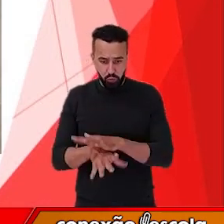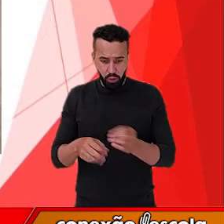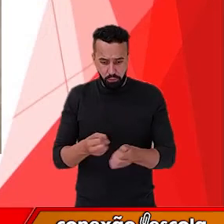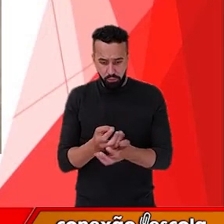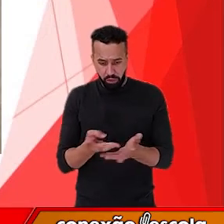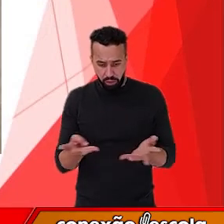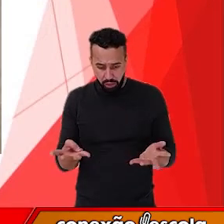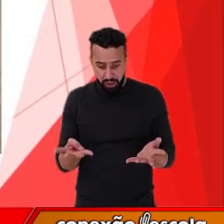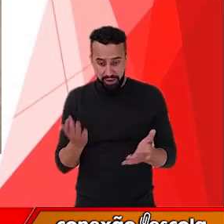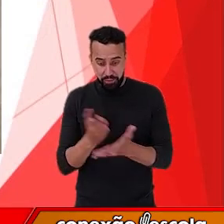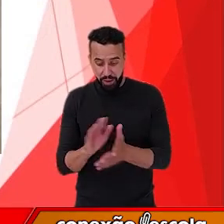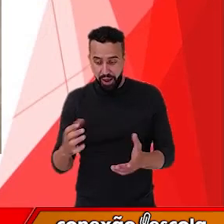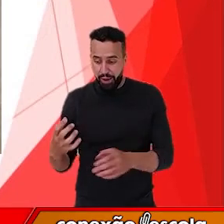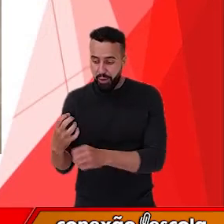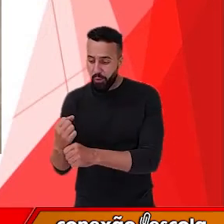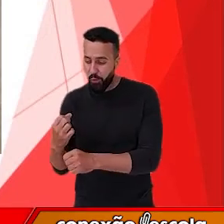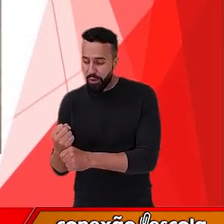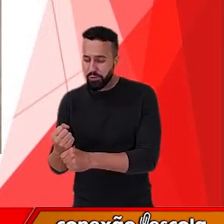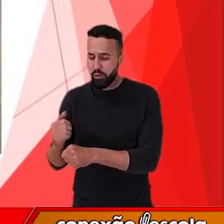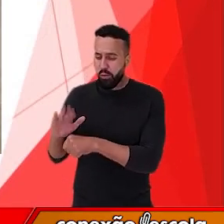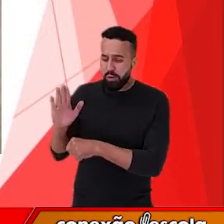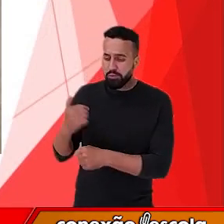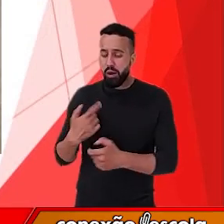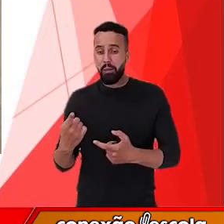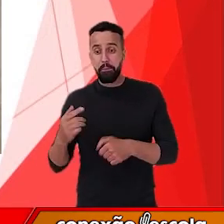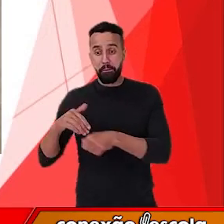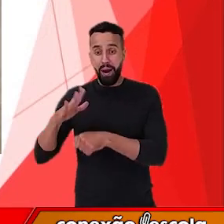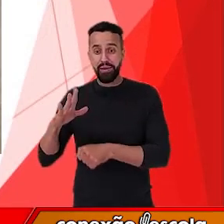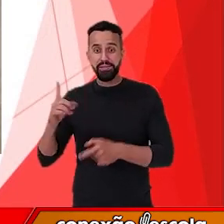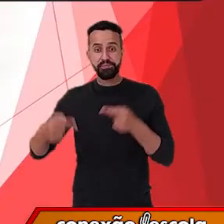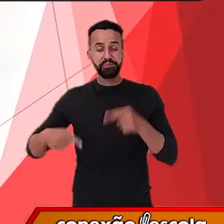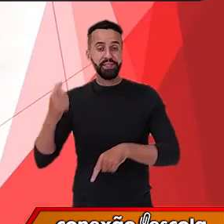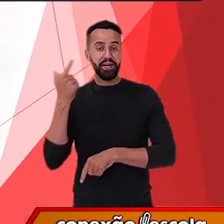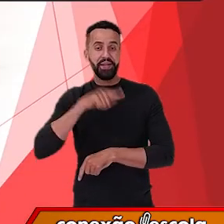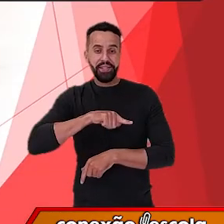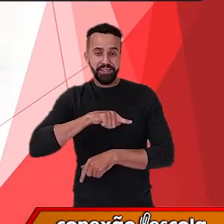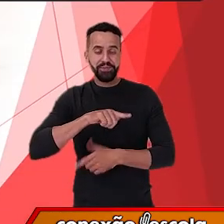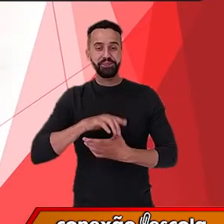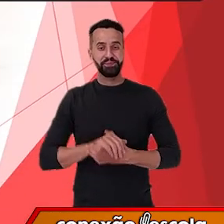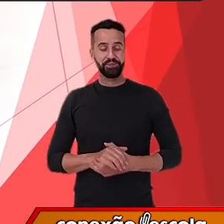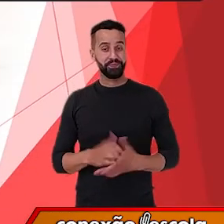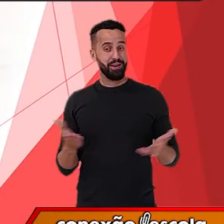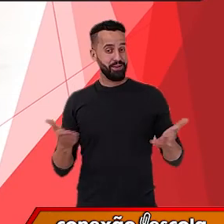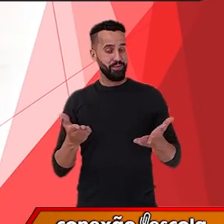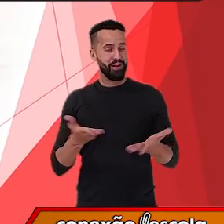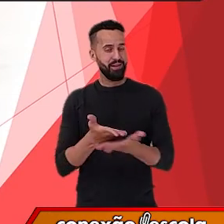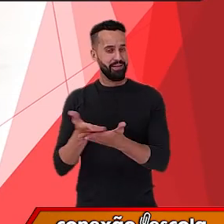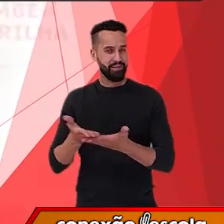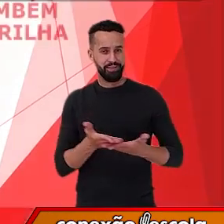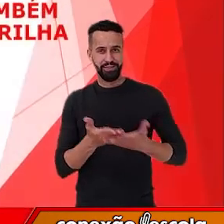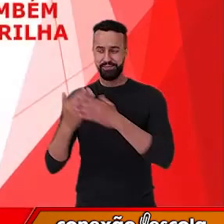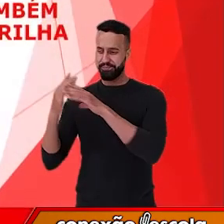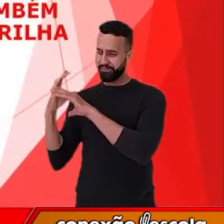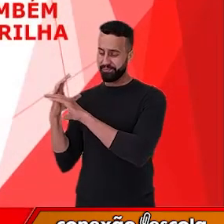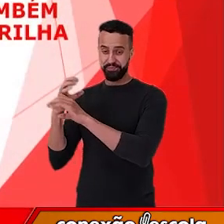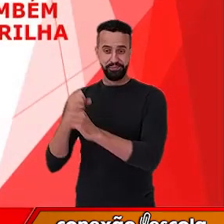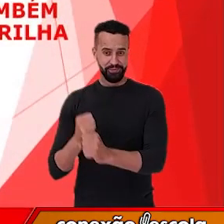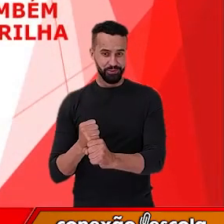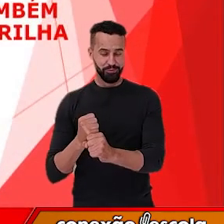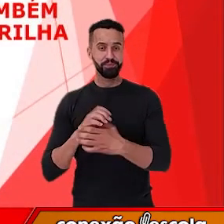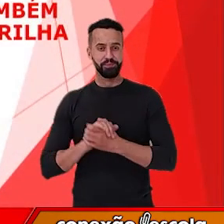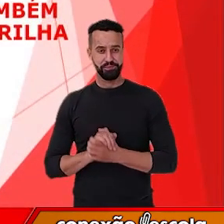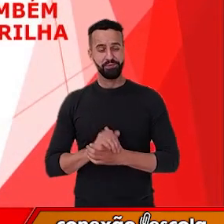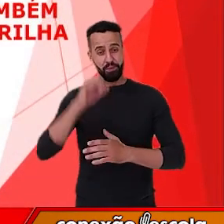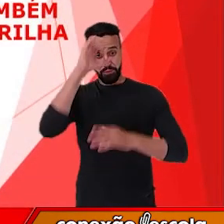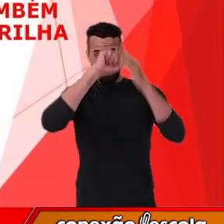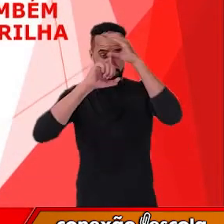acabarem, é só contar os pontos e quem tiver mais pontos vence. Hora da nossa revisão. Hoje nós